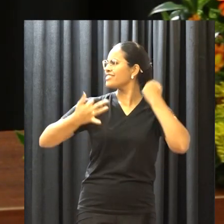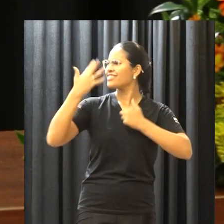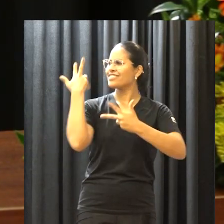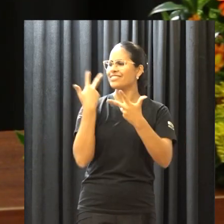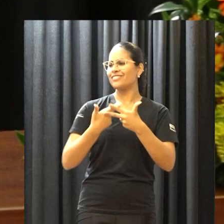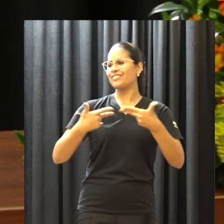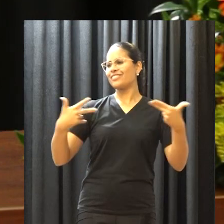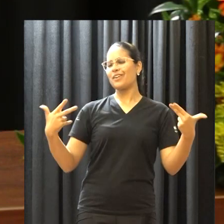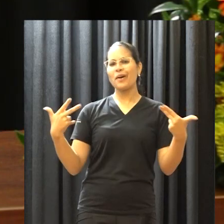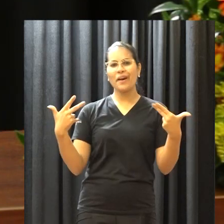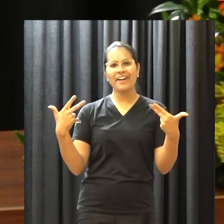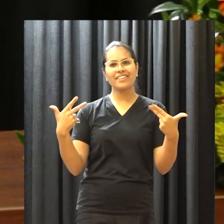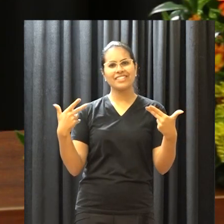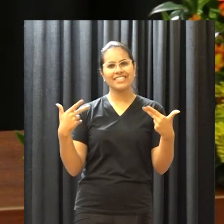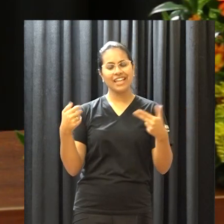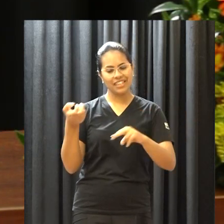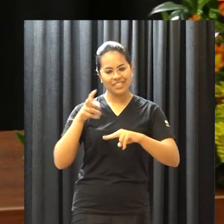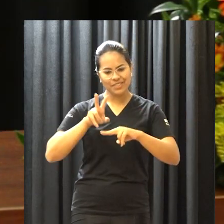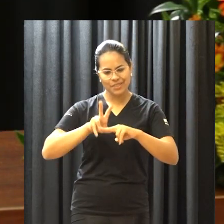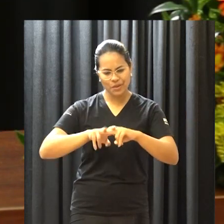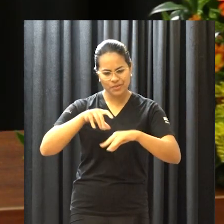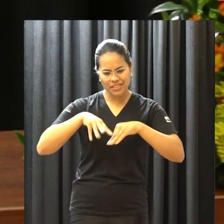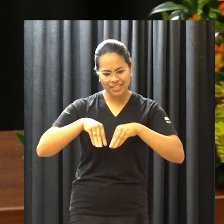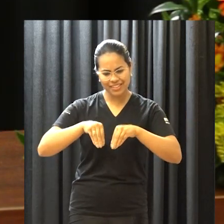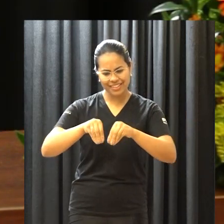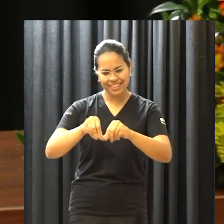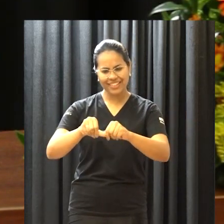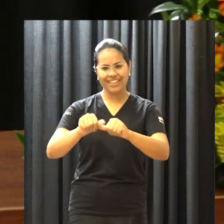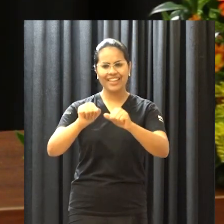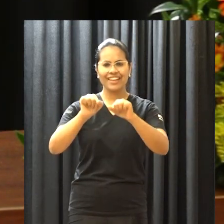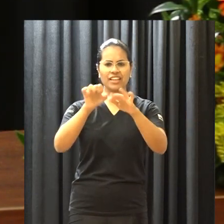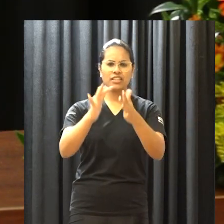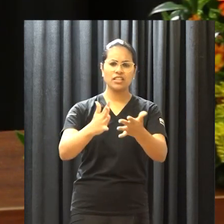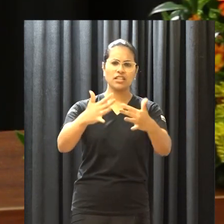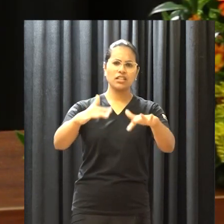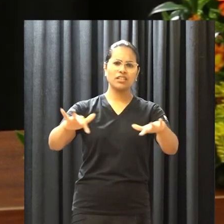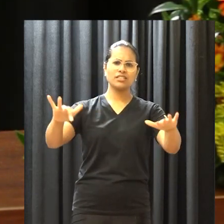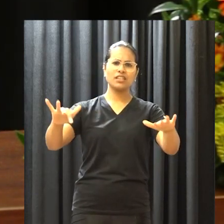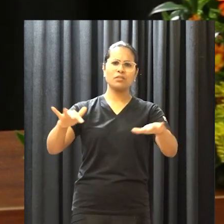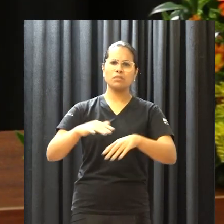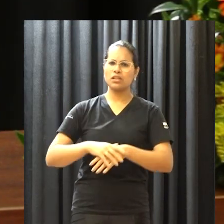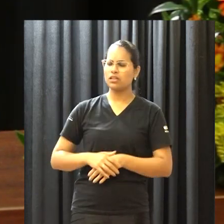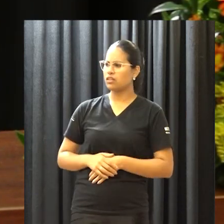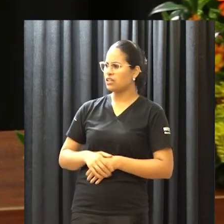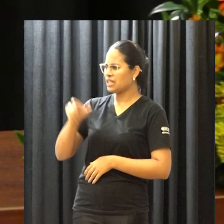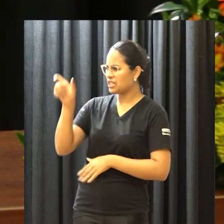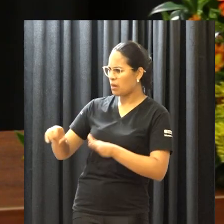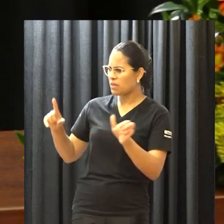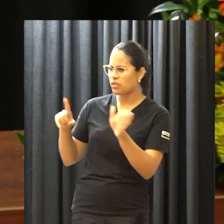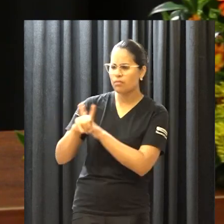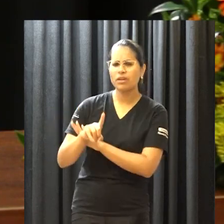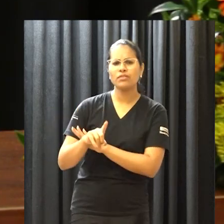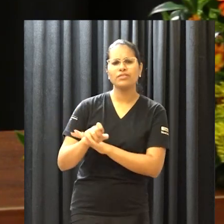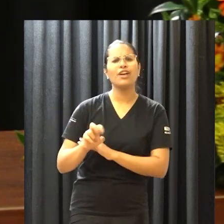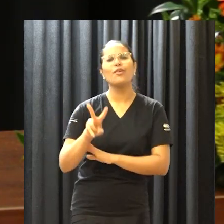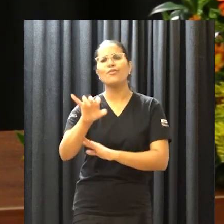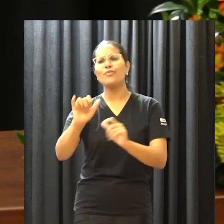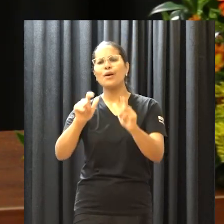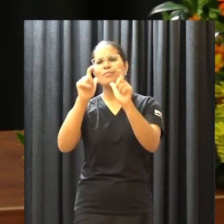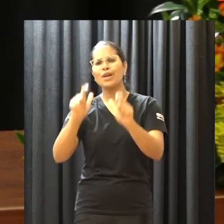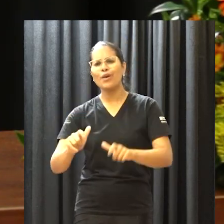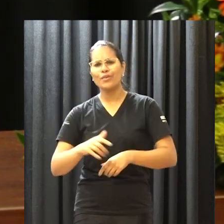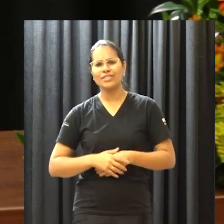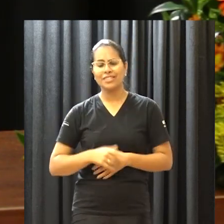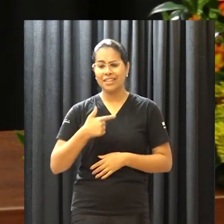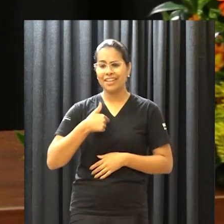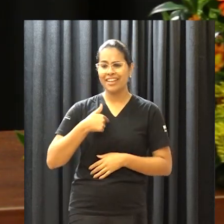alguém me perguntar aonde eu vou, aonde tenha sol, risos, é para lá que é lá que eu vou. Fecha